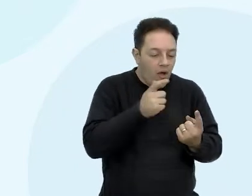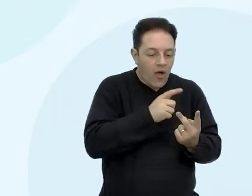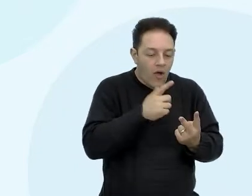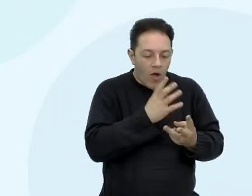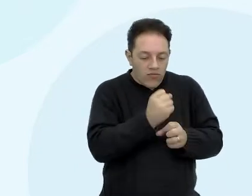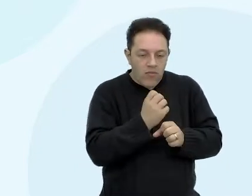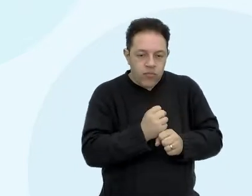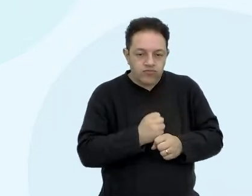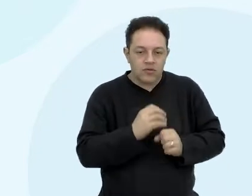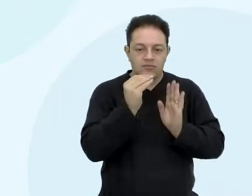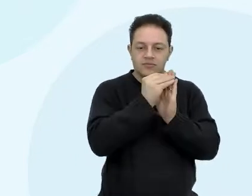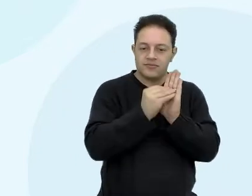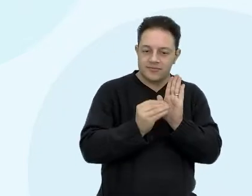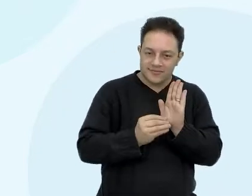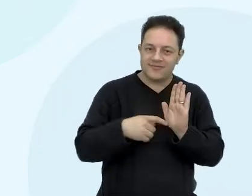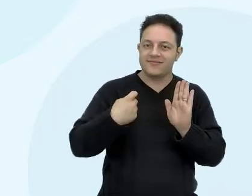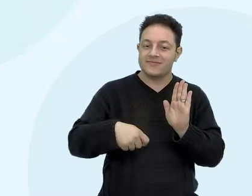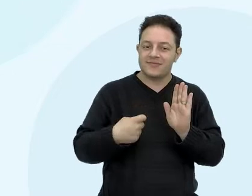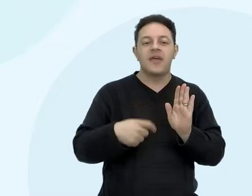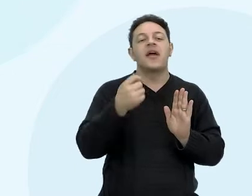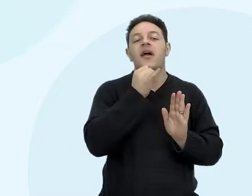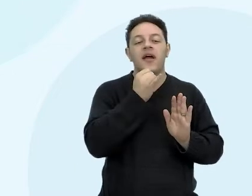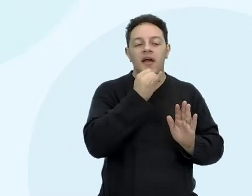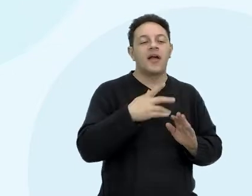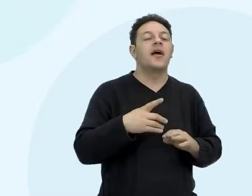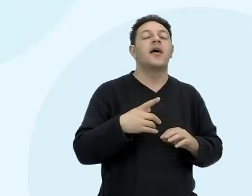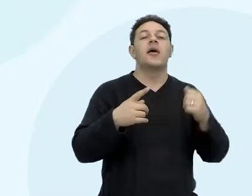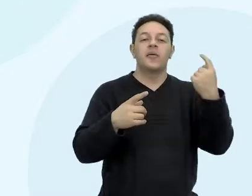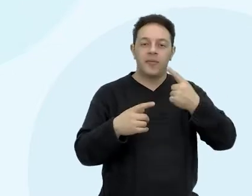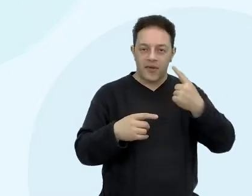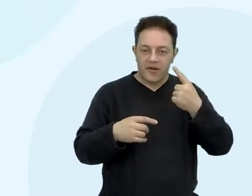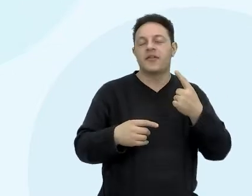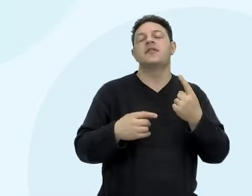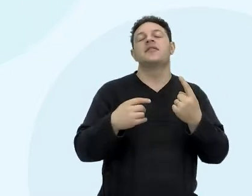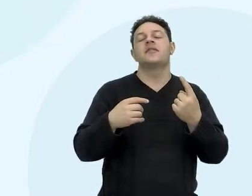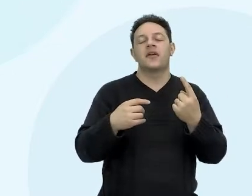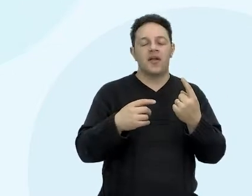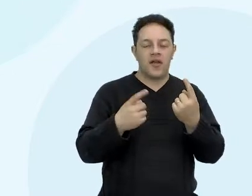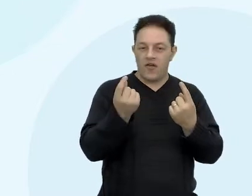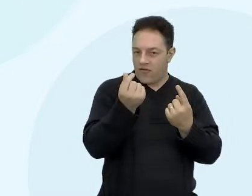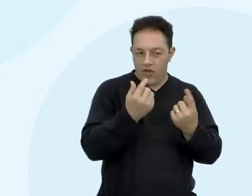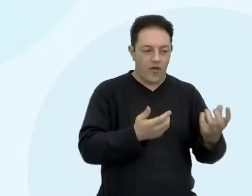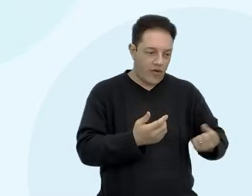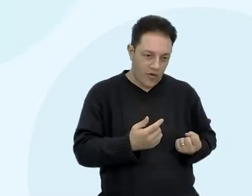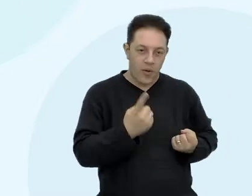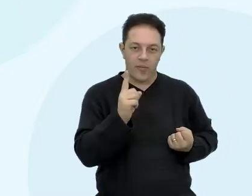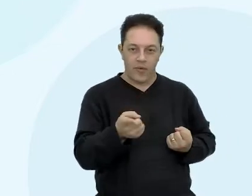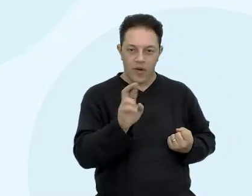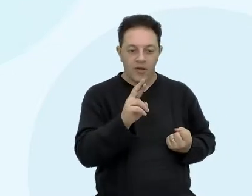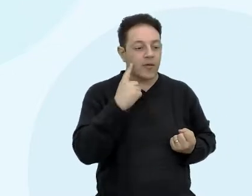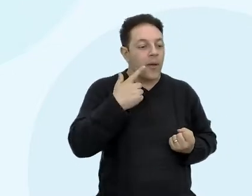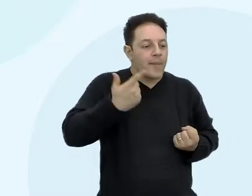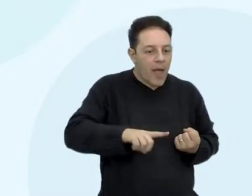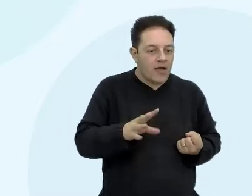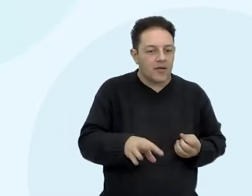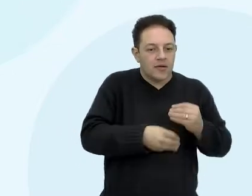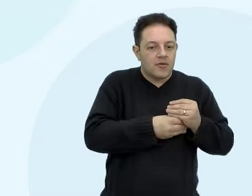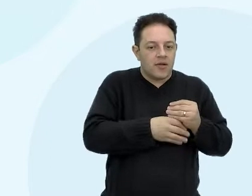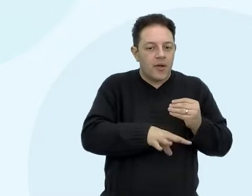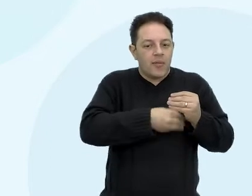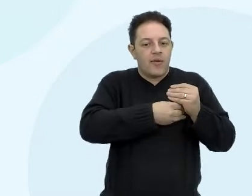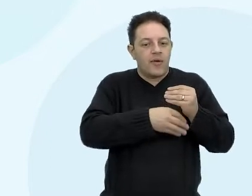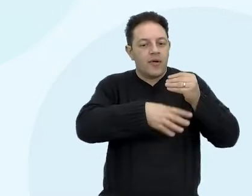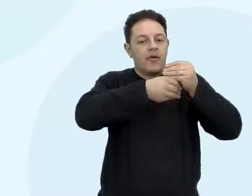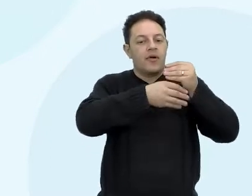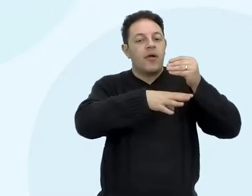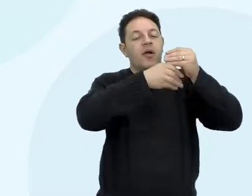somando do valor inicial. A primeira jogada e depois do valor obtido até o final de cada jogada. Lembrando aí